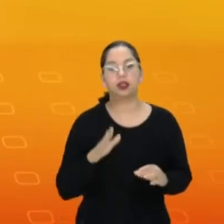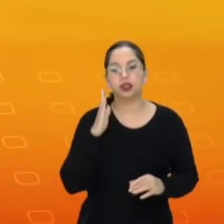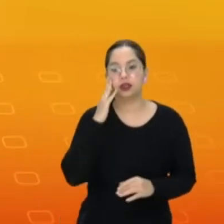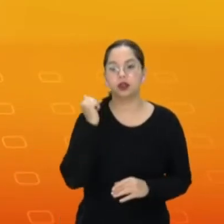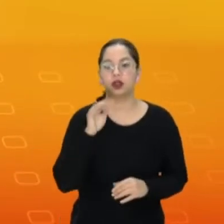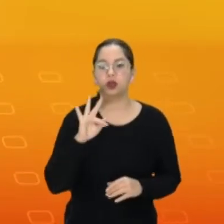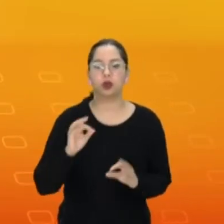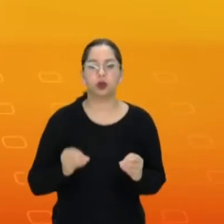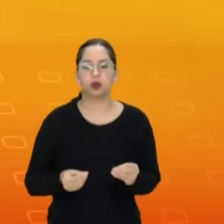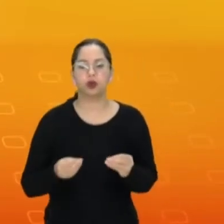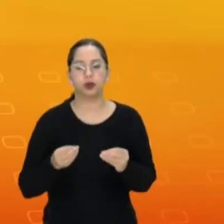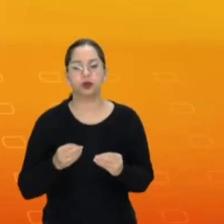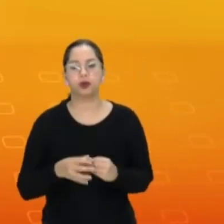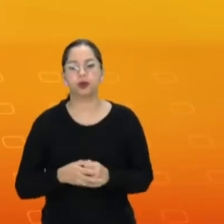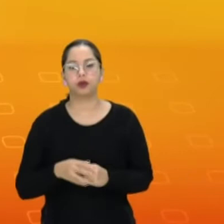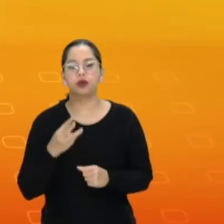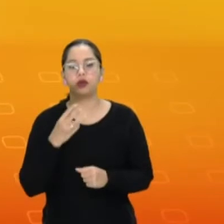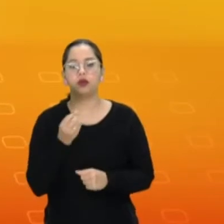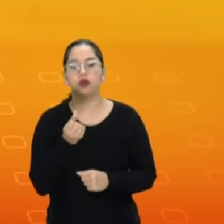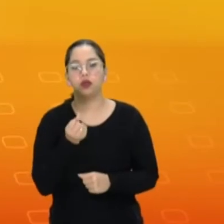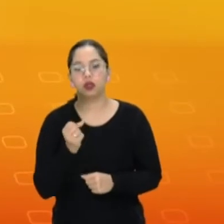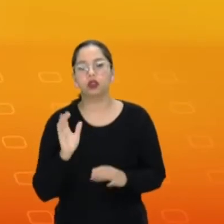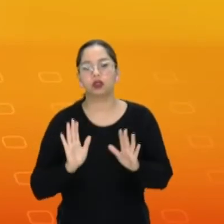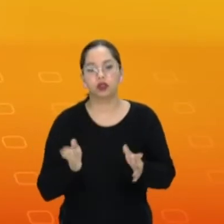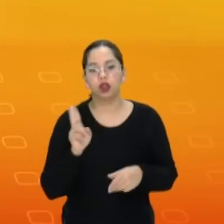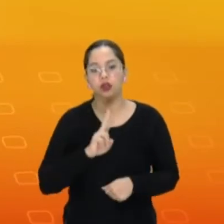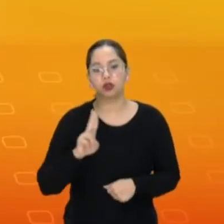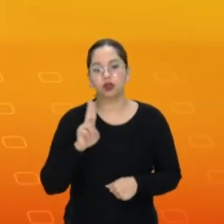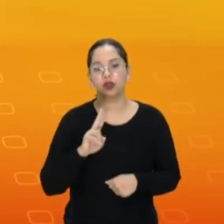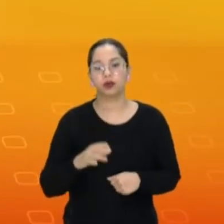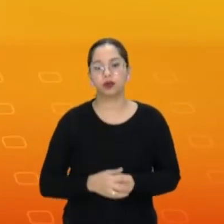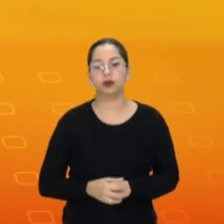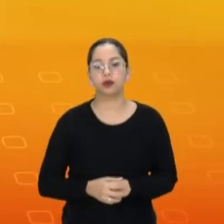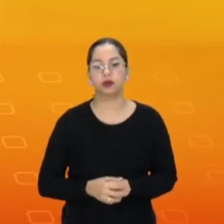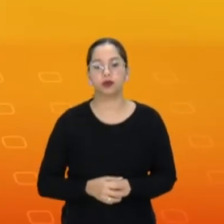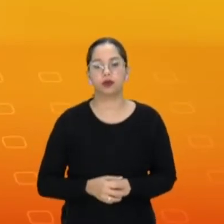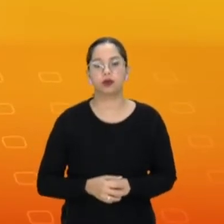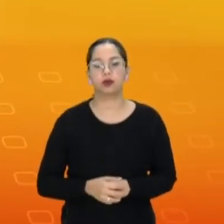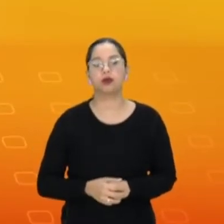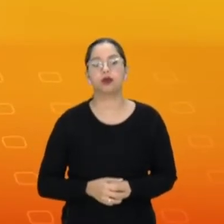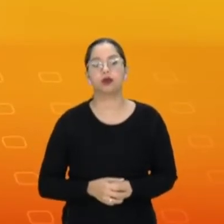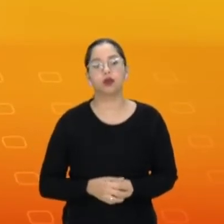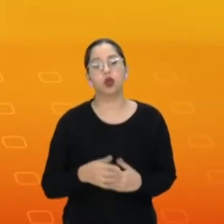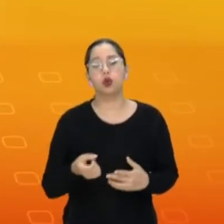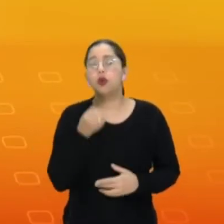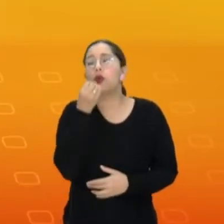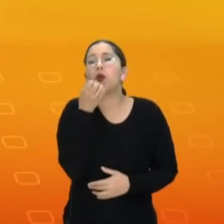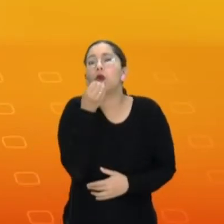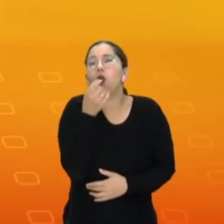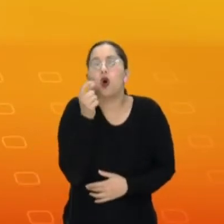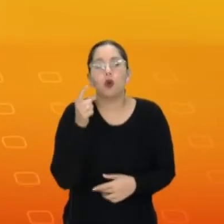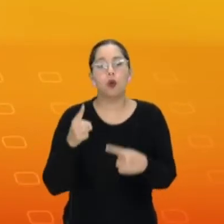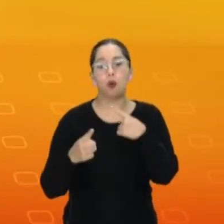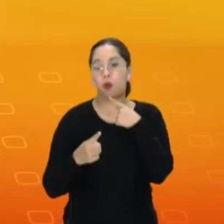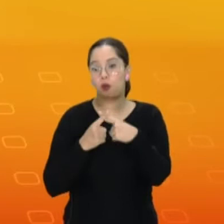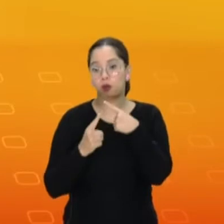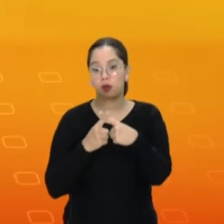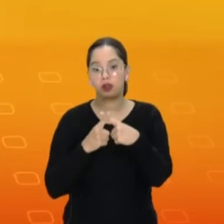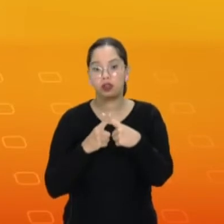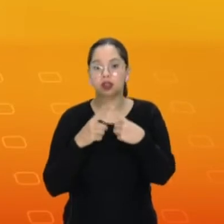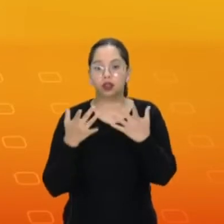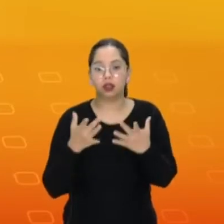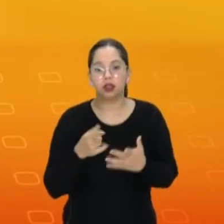salesforce vários já conseguindo esse Modelo Alta e em relação às vantagens da nuvem Então o que a gente vê troca de